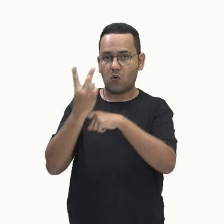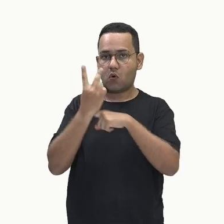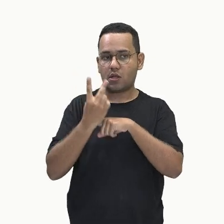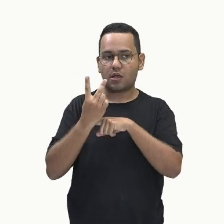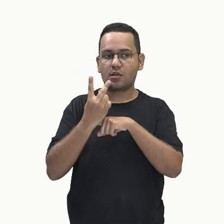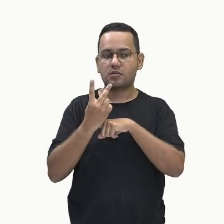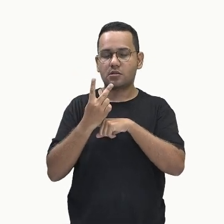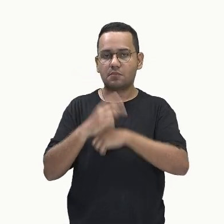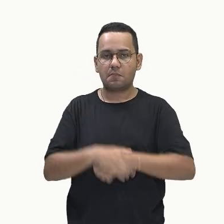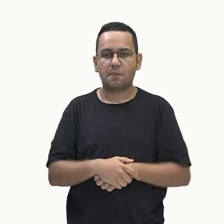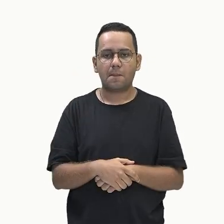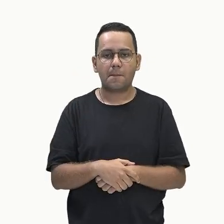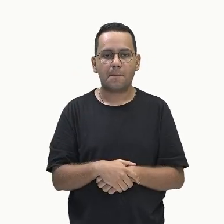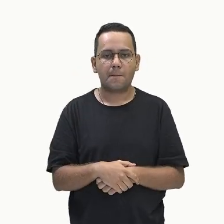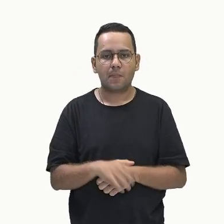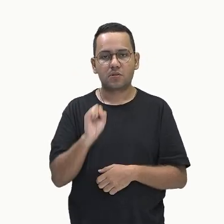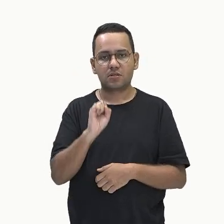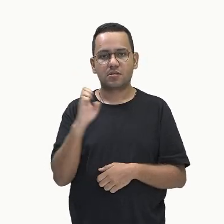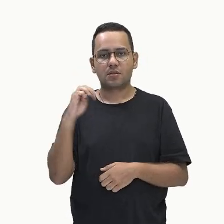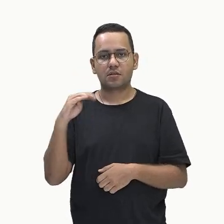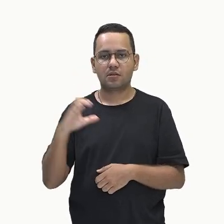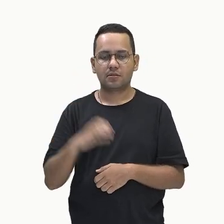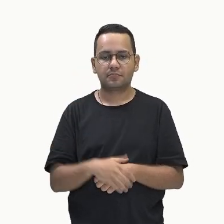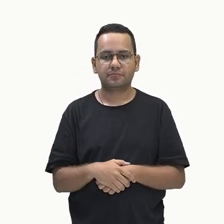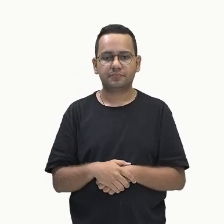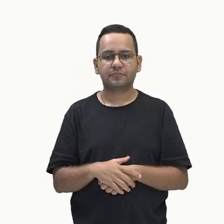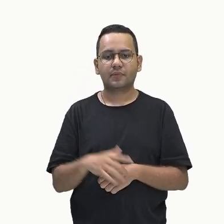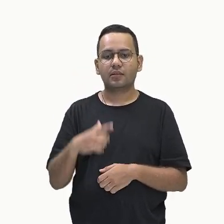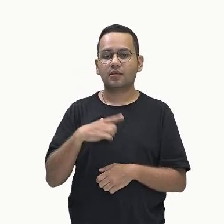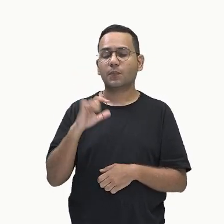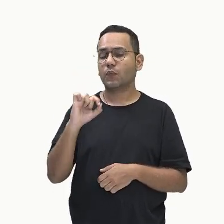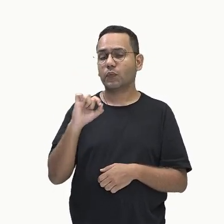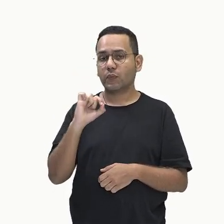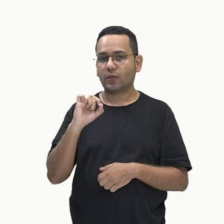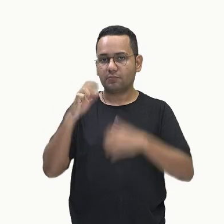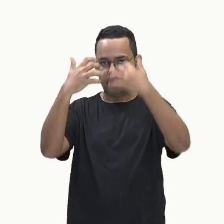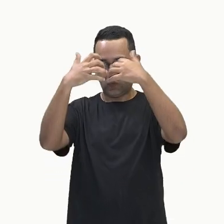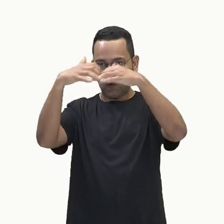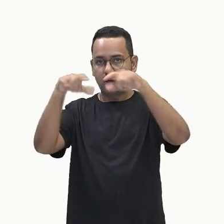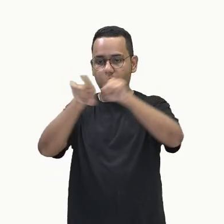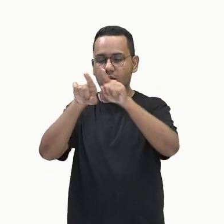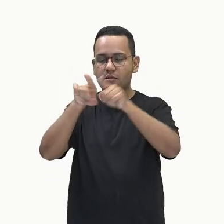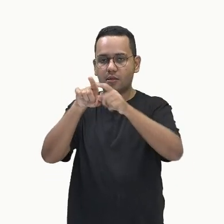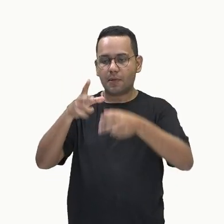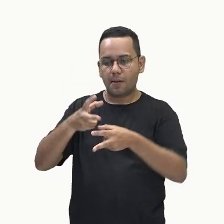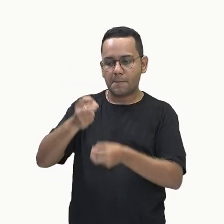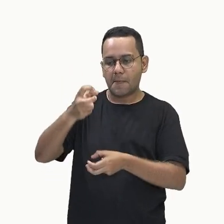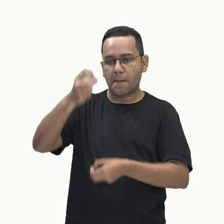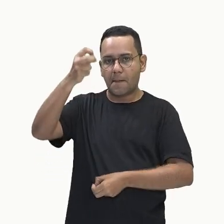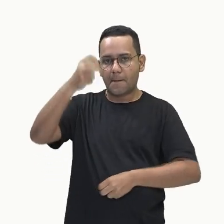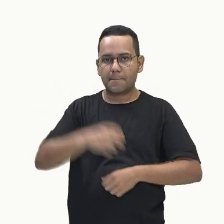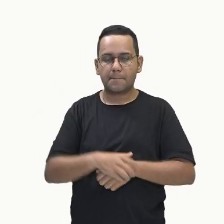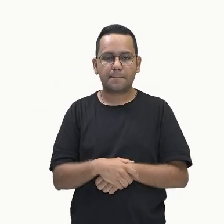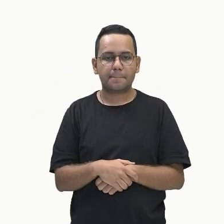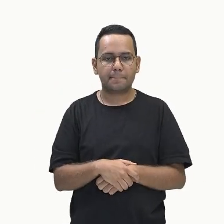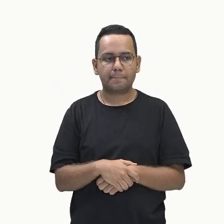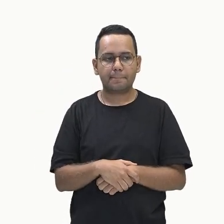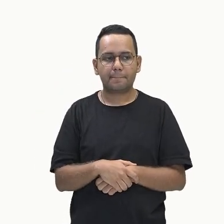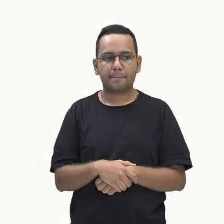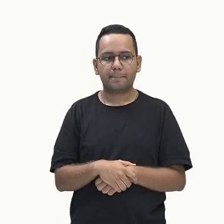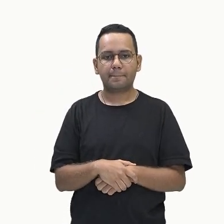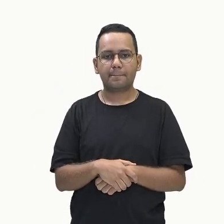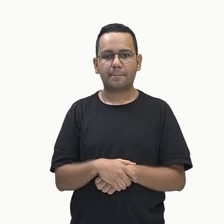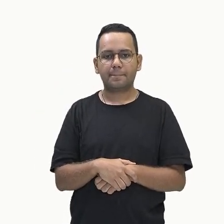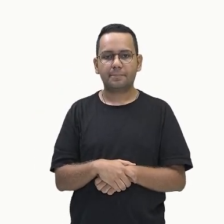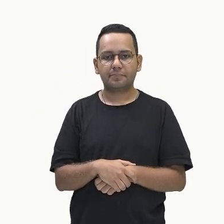nós teremos no crânio e na medula, porque o nosso sistema nervoso central é o encéfalo e